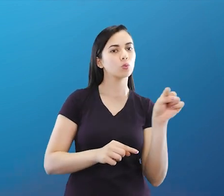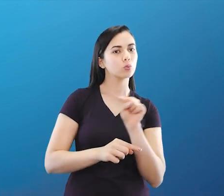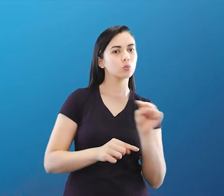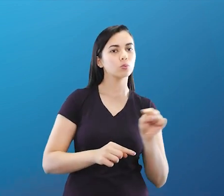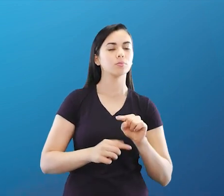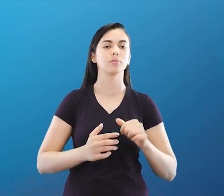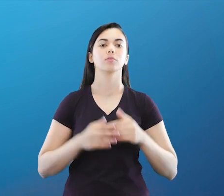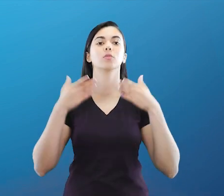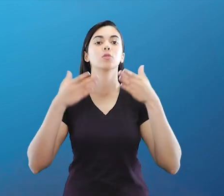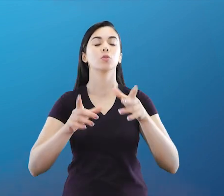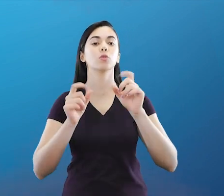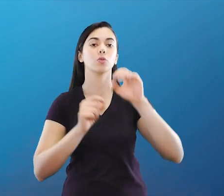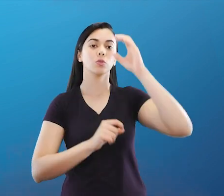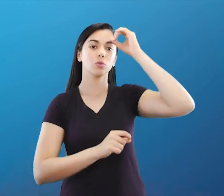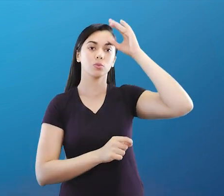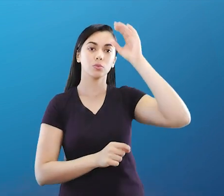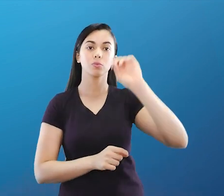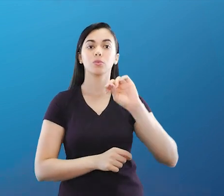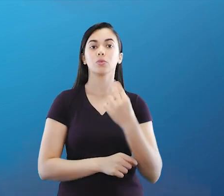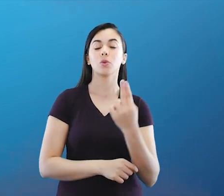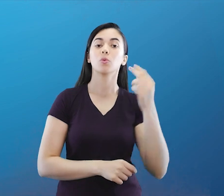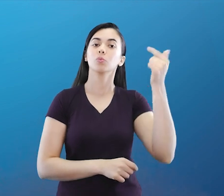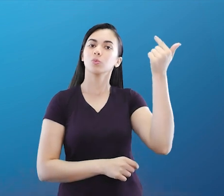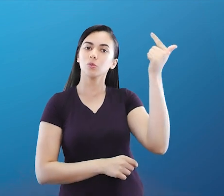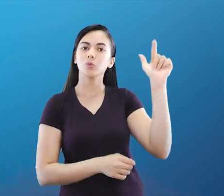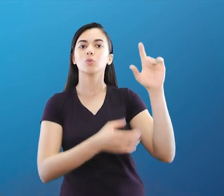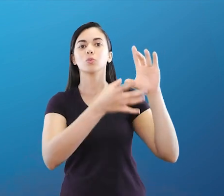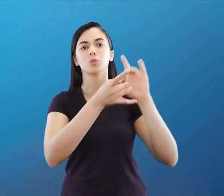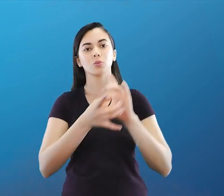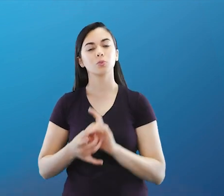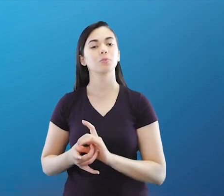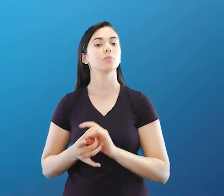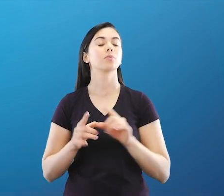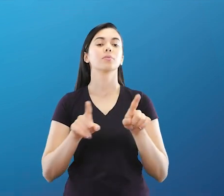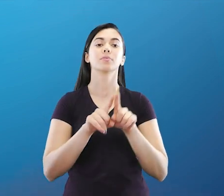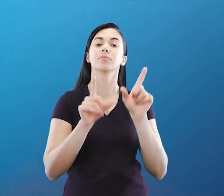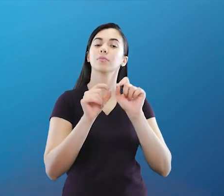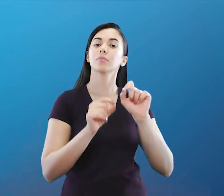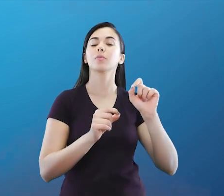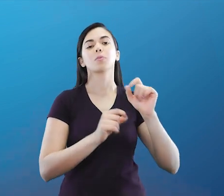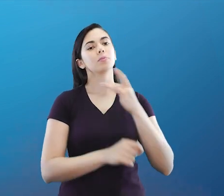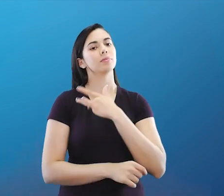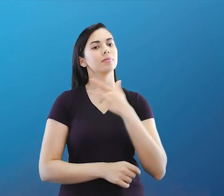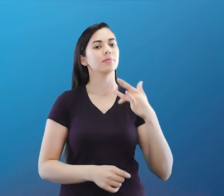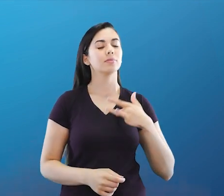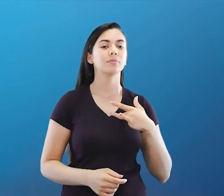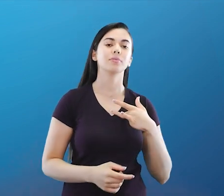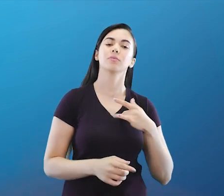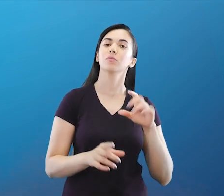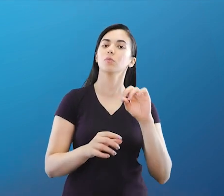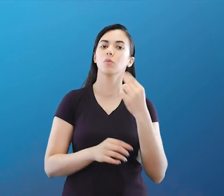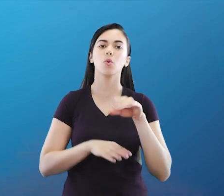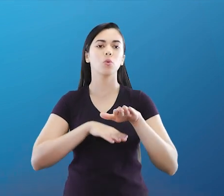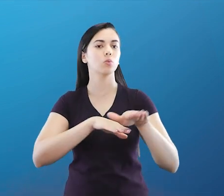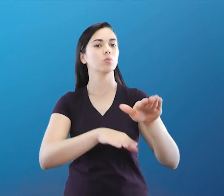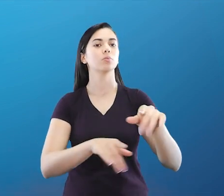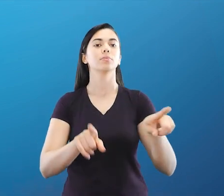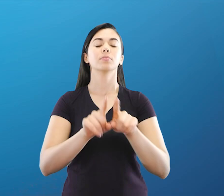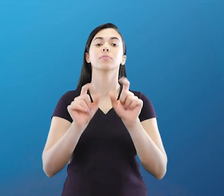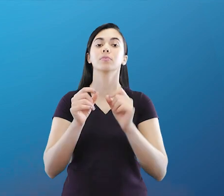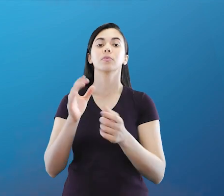áreas do conhecimento ou a outros contextos, como saúde e trânsito, e produzir textos com o objetivo